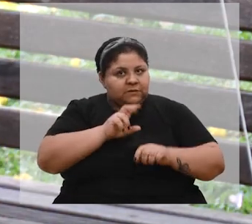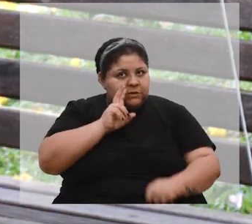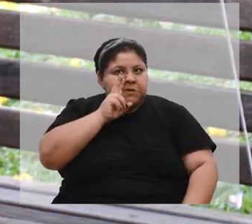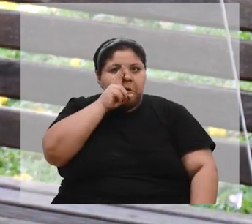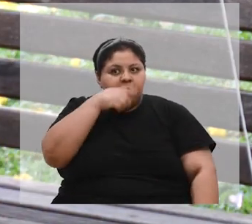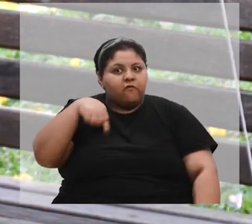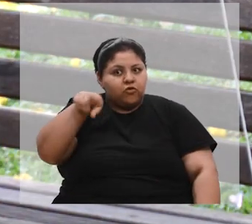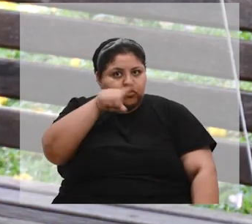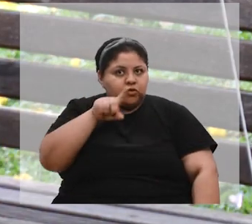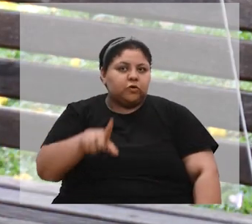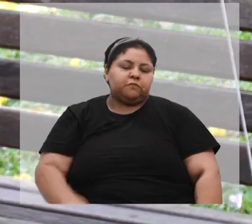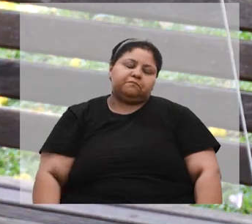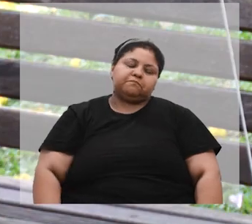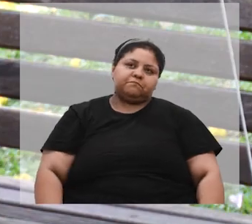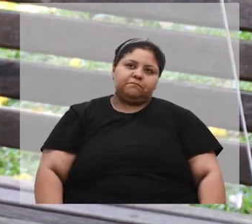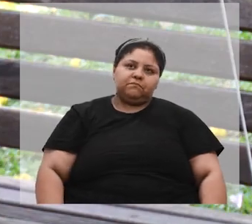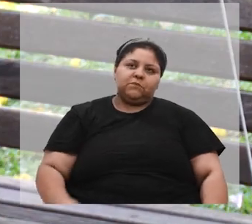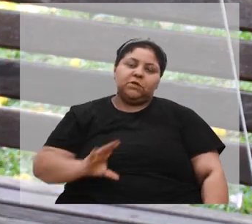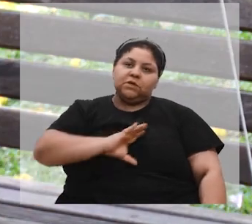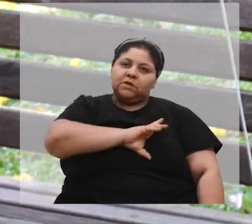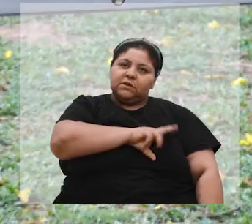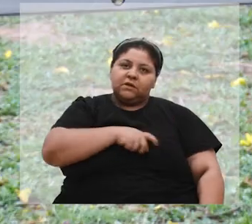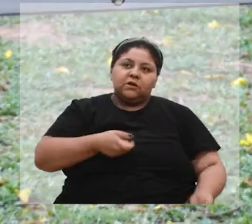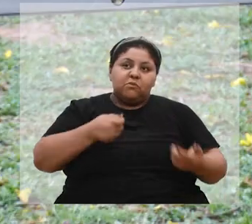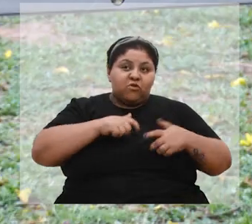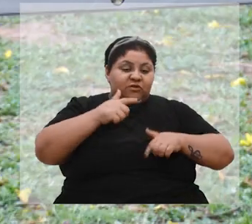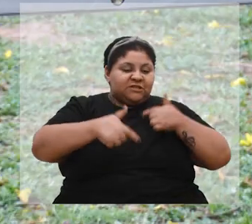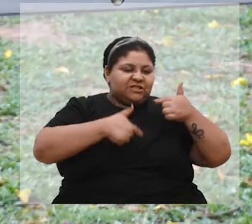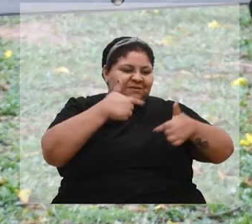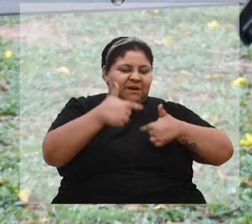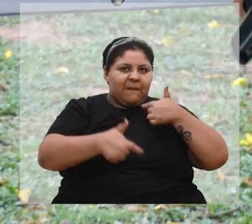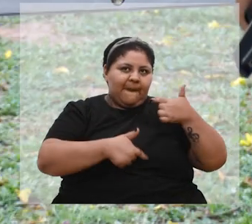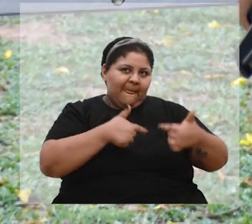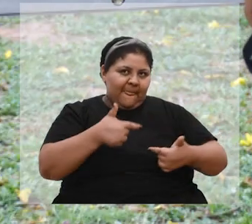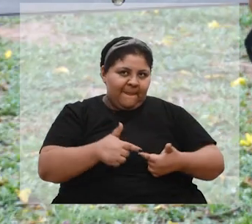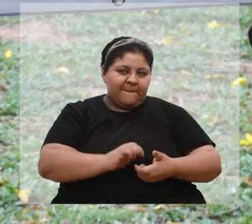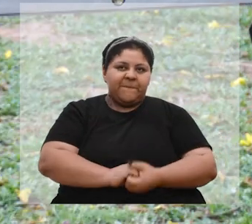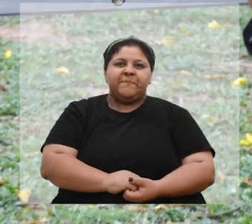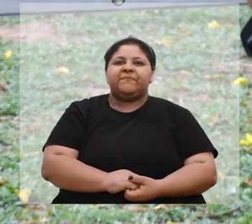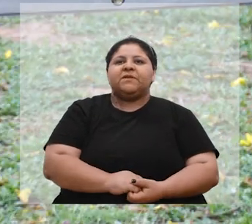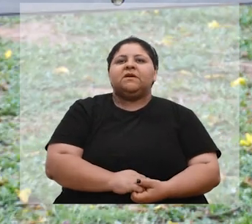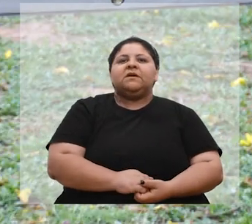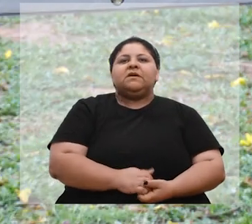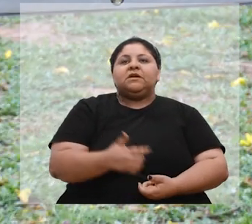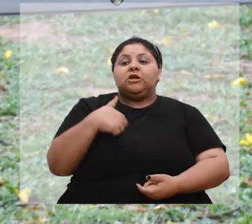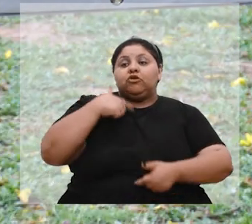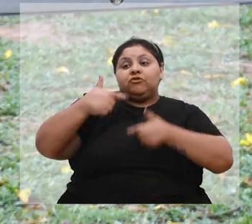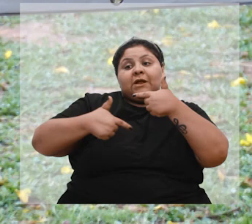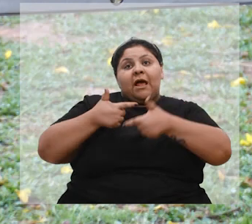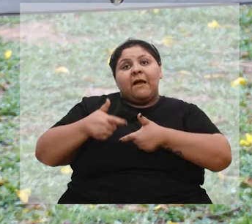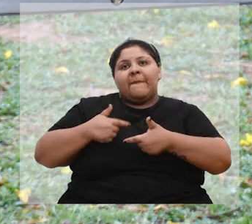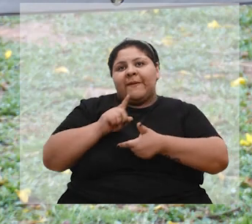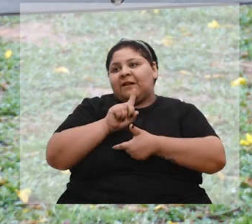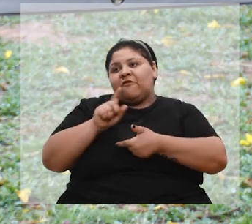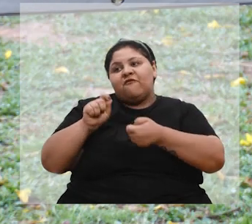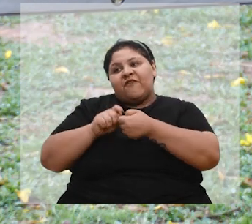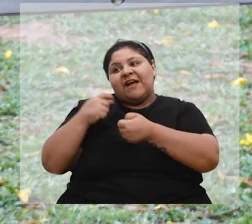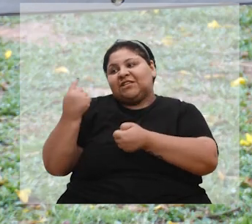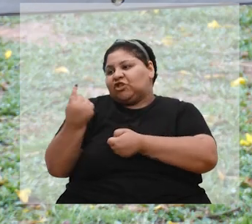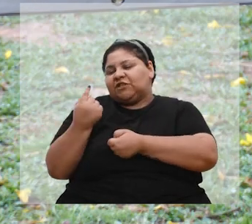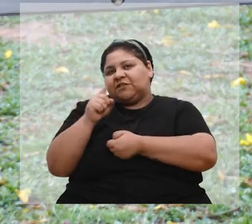também precisa de um esforço nosso, né? O amor precisa de trabalho. Precisa de trabalho, não é um trabalho que a gente